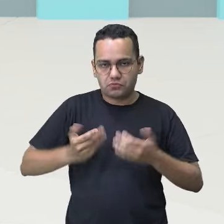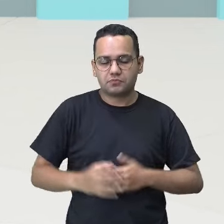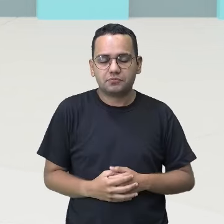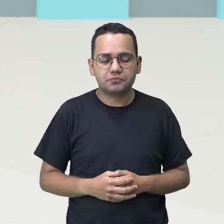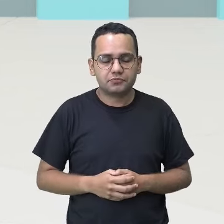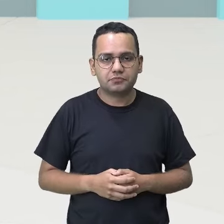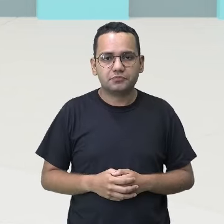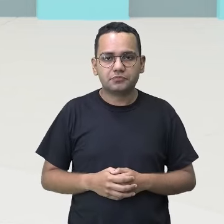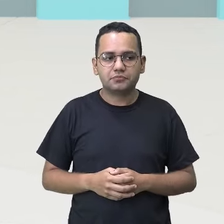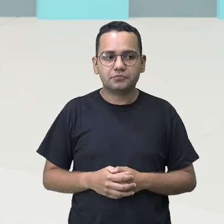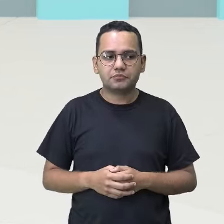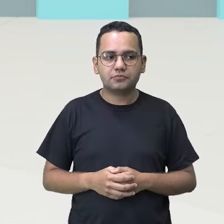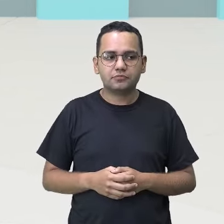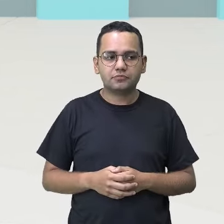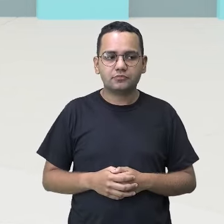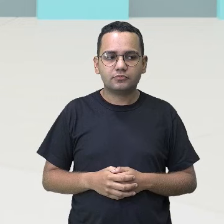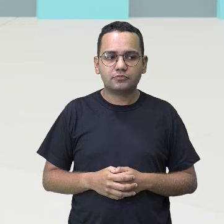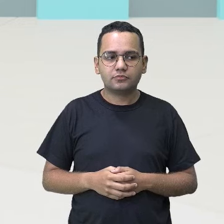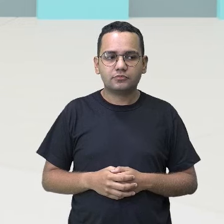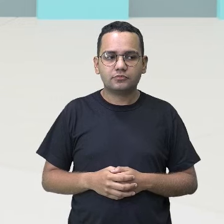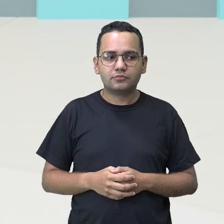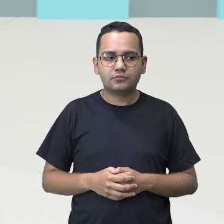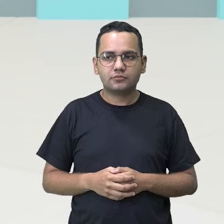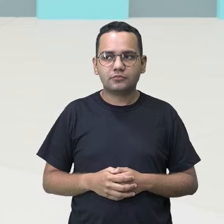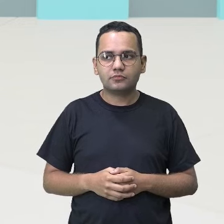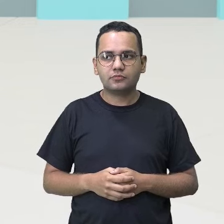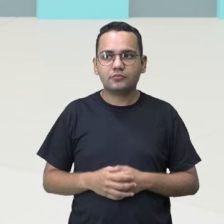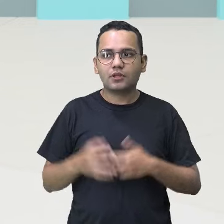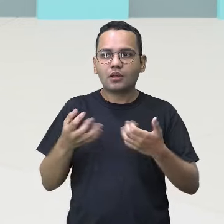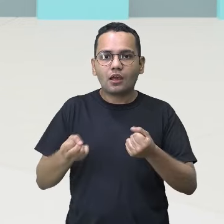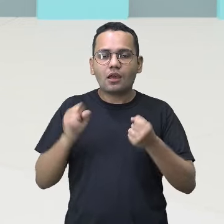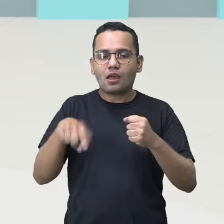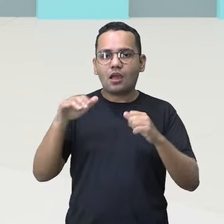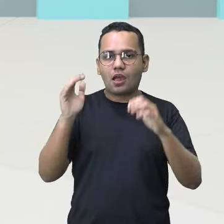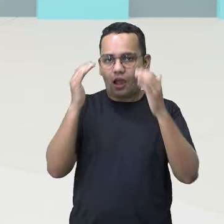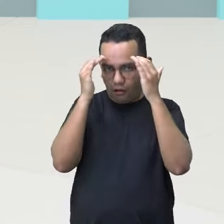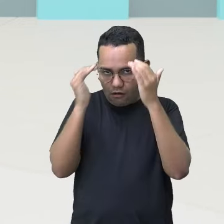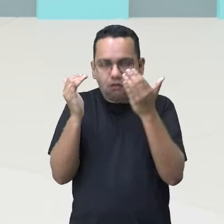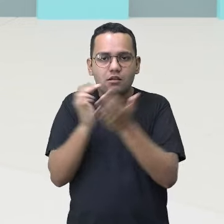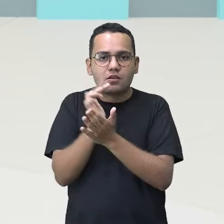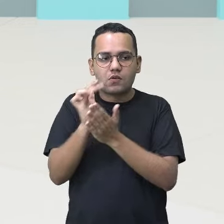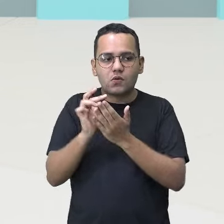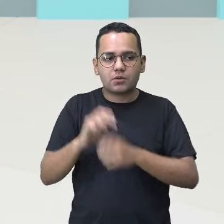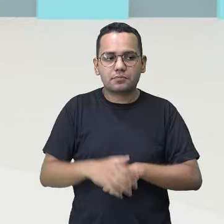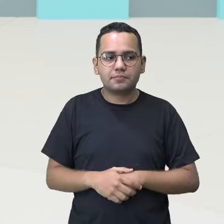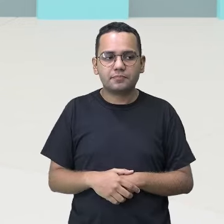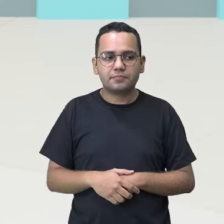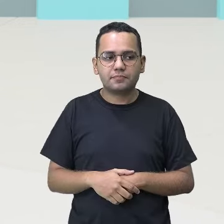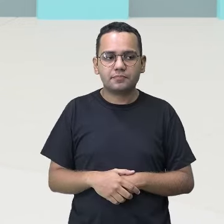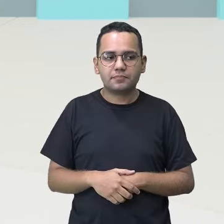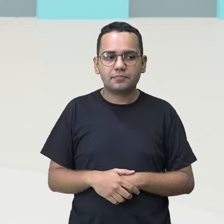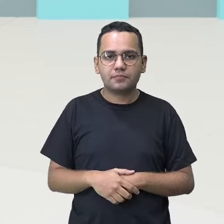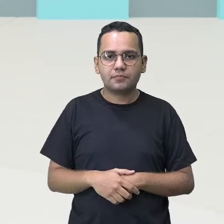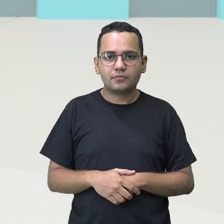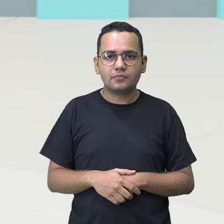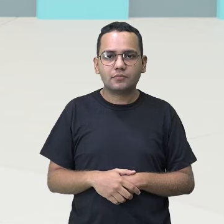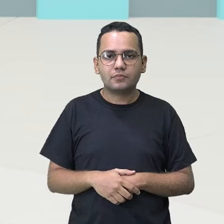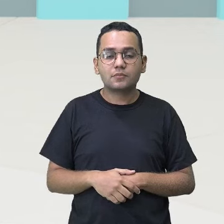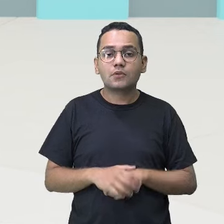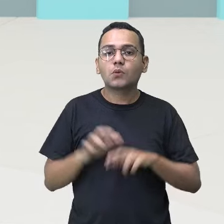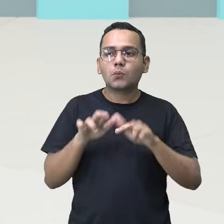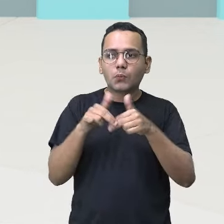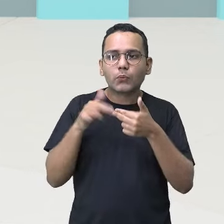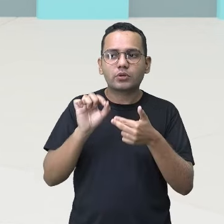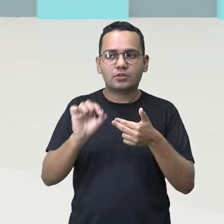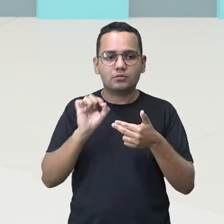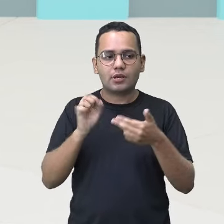submete que obedece às ordens impostas ou colocadas Beleza então essa relação de